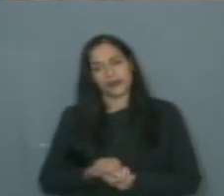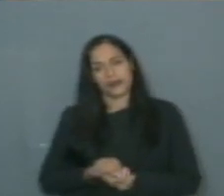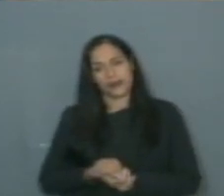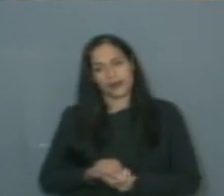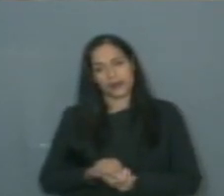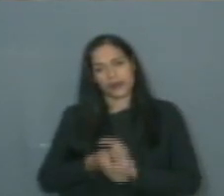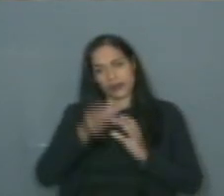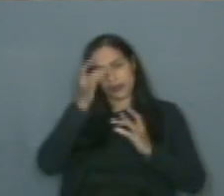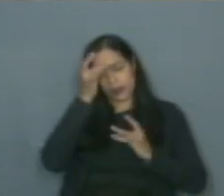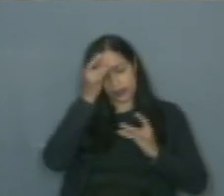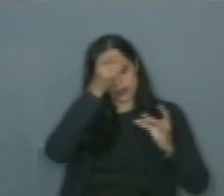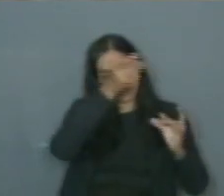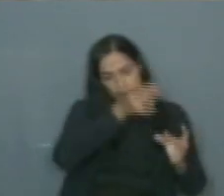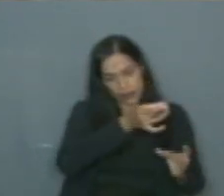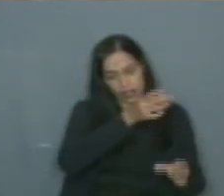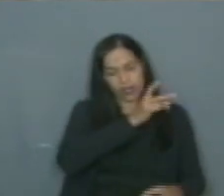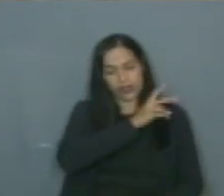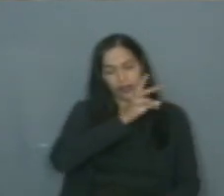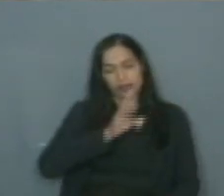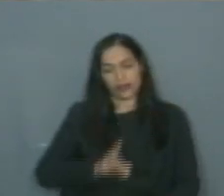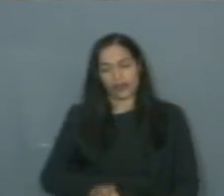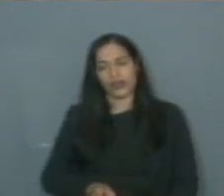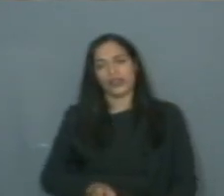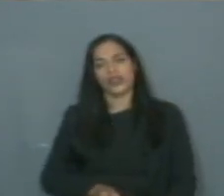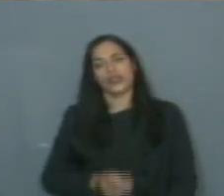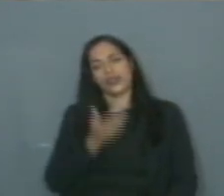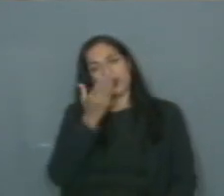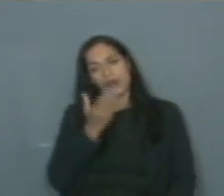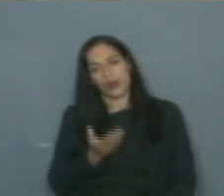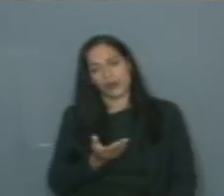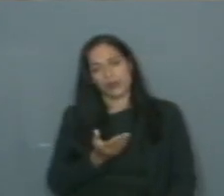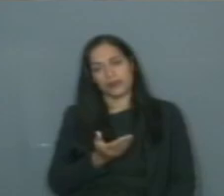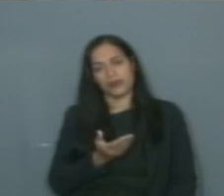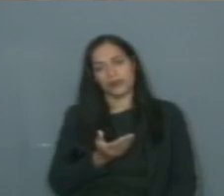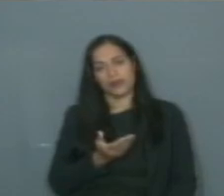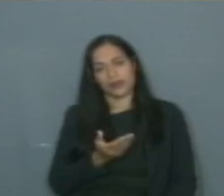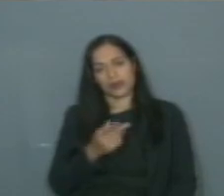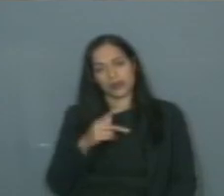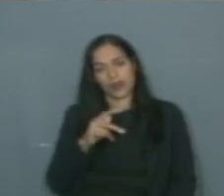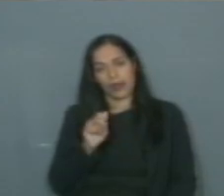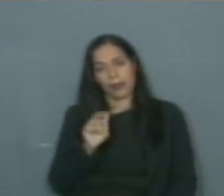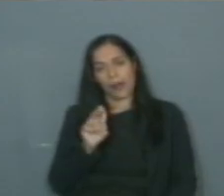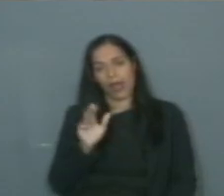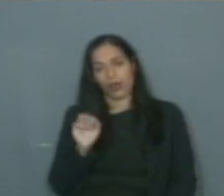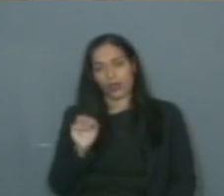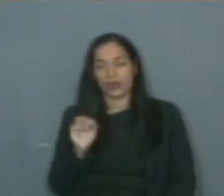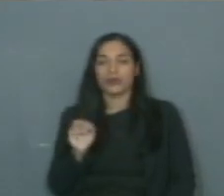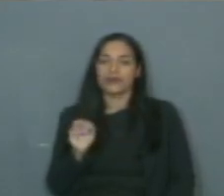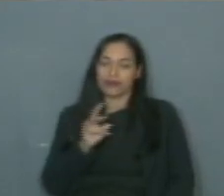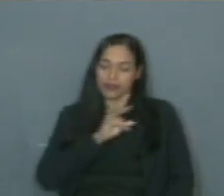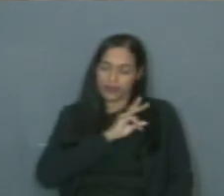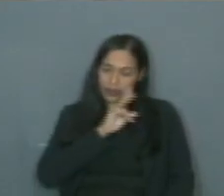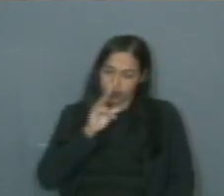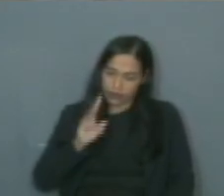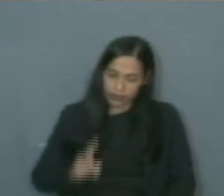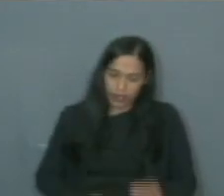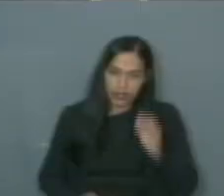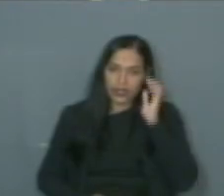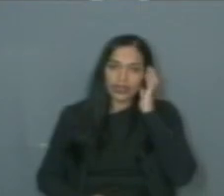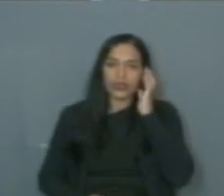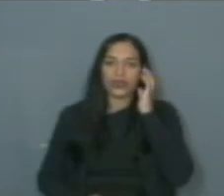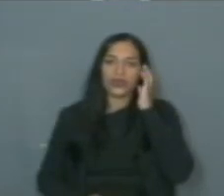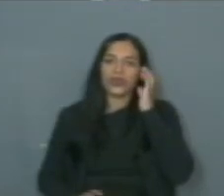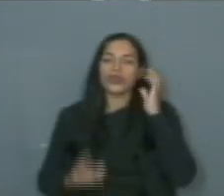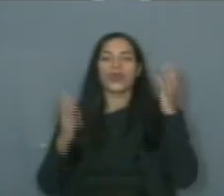passar aqui a parte para o vereador Vossa Excelência, Paulo Muniz. Vereador, parabéns